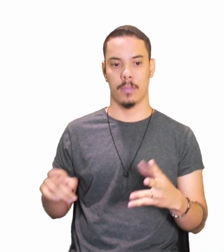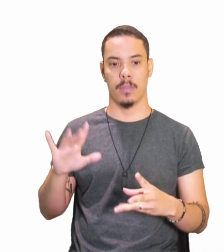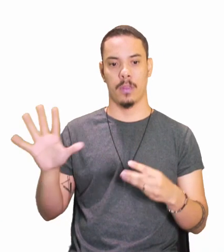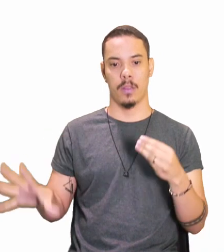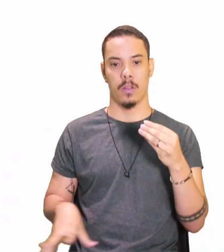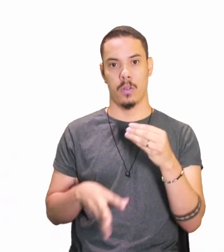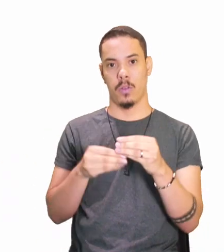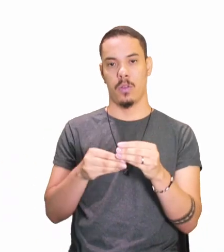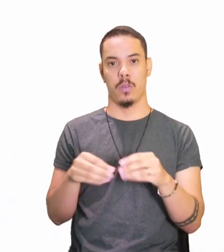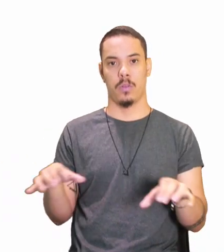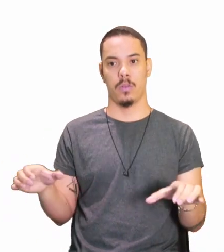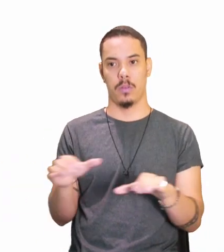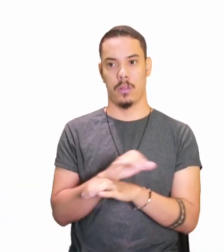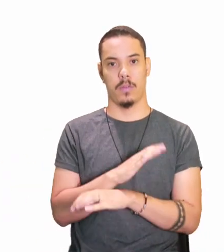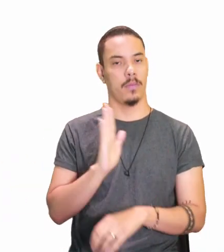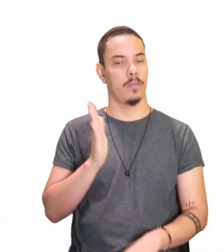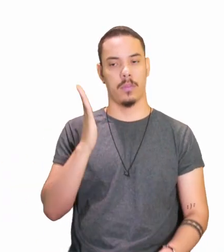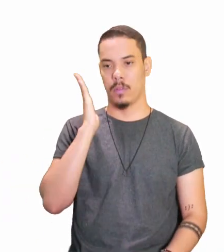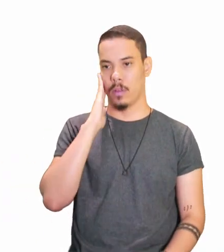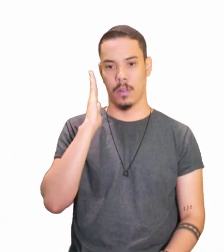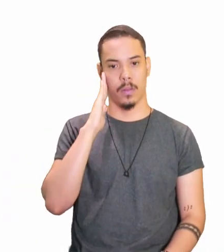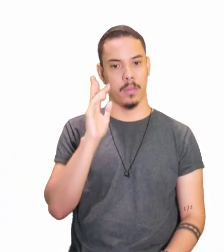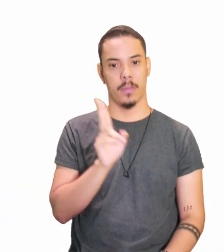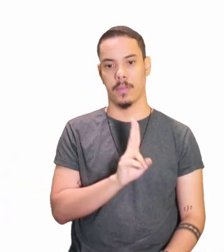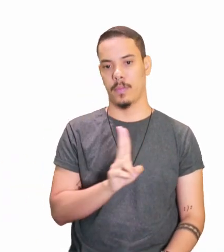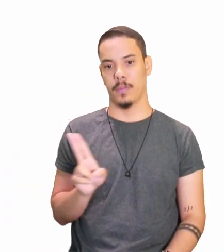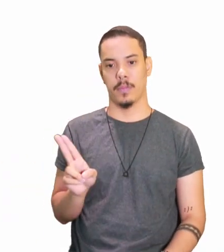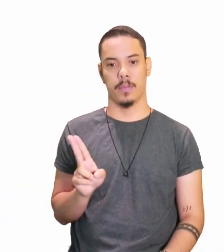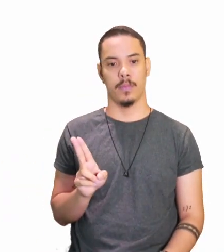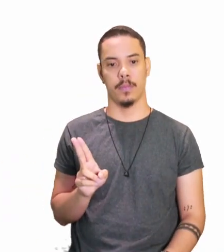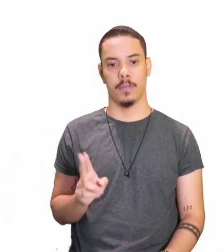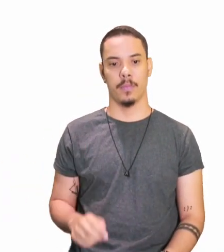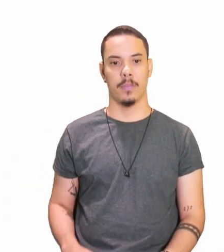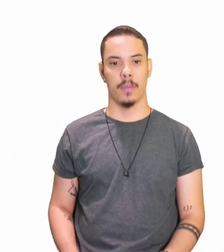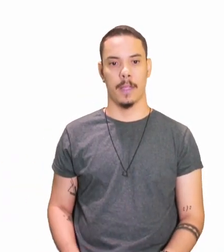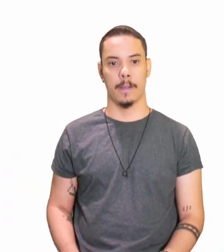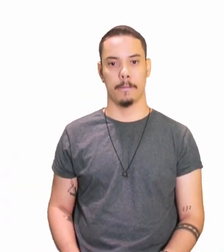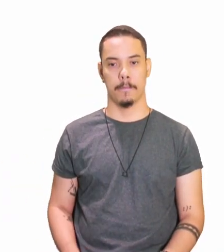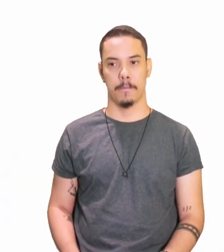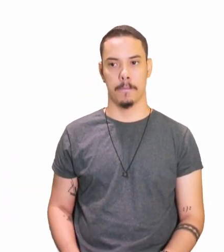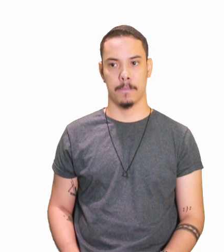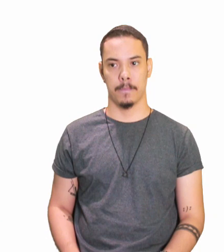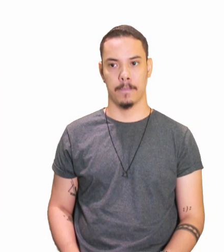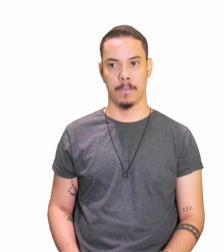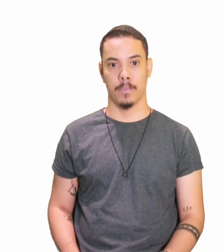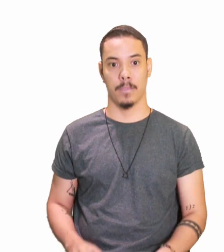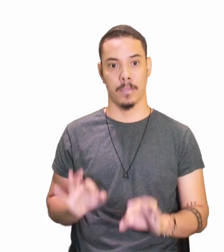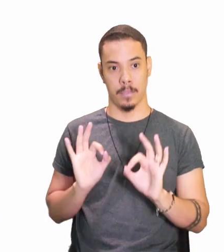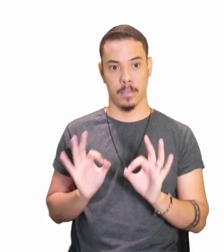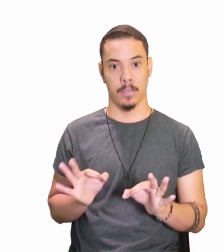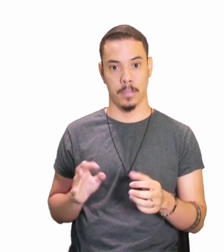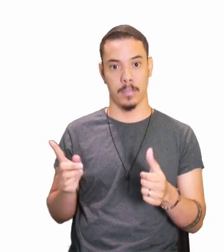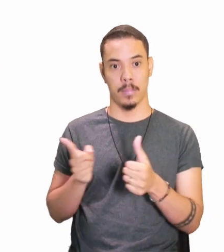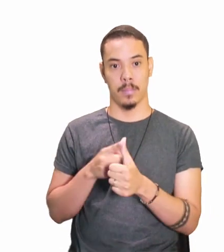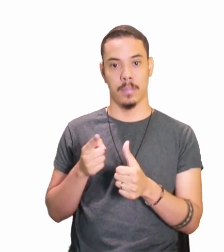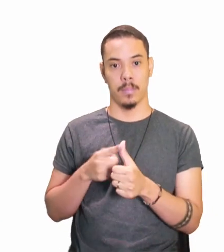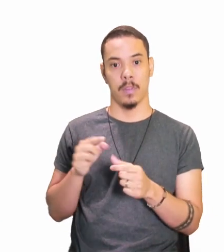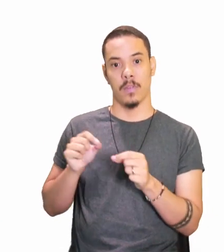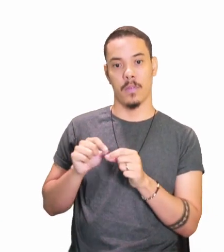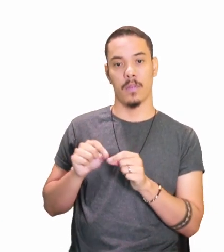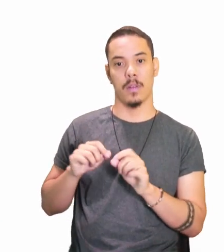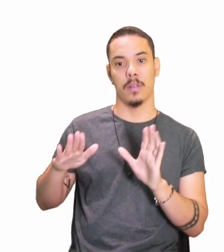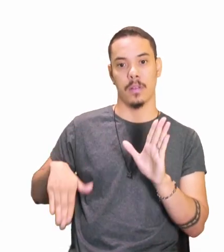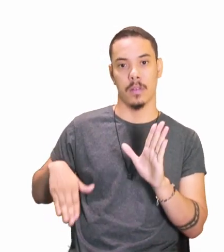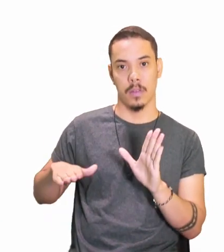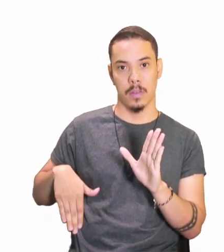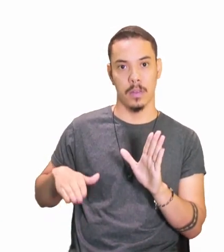justificação. E conclusivo, o nome também já entrega, né? Que é a conclusão, tá certo? Na primeira eu tenho faço natação e